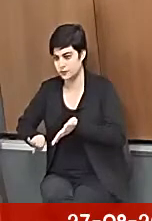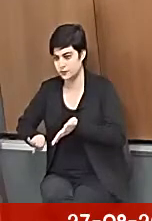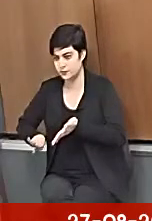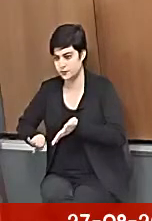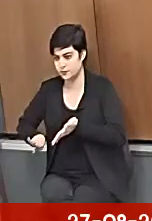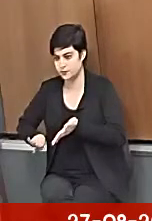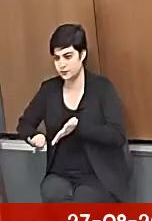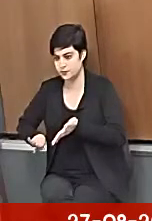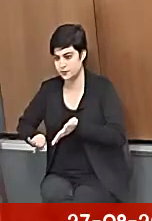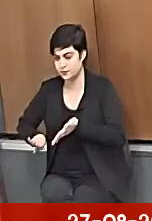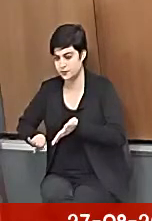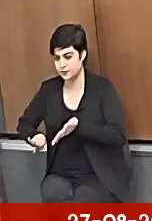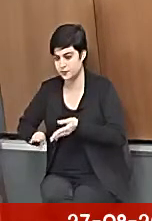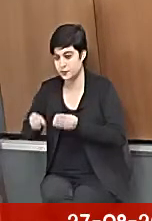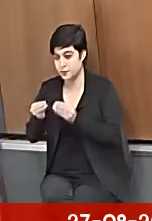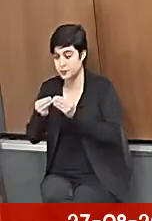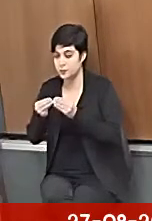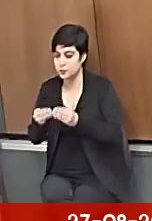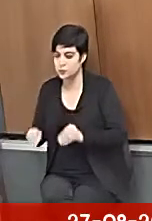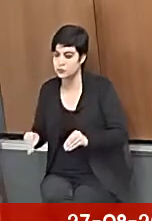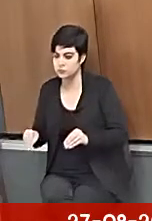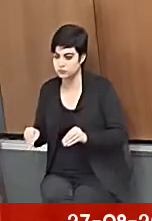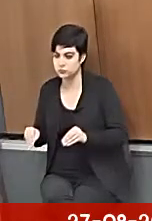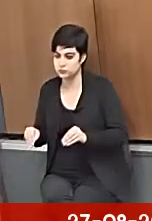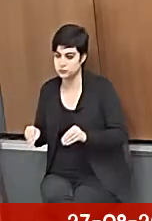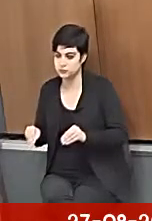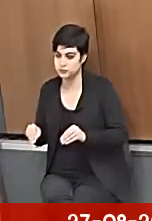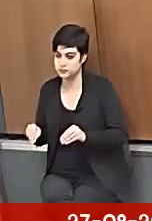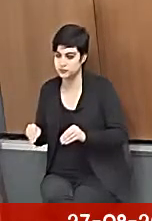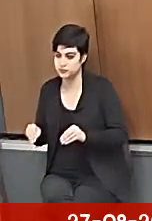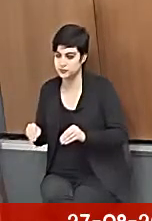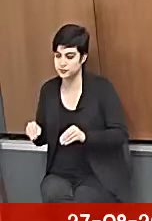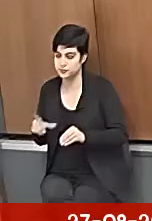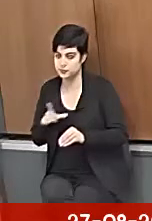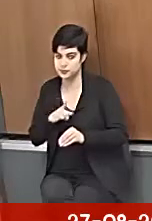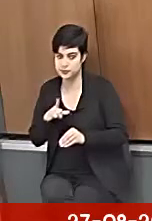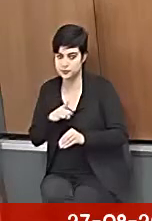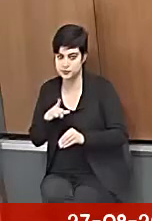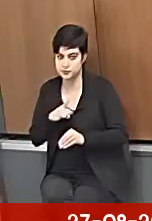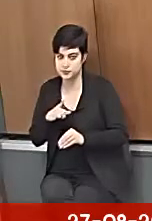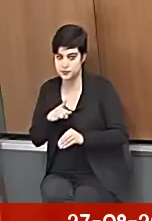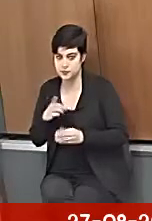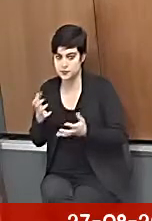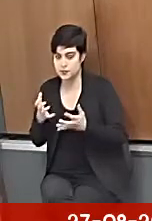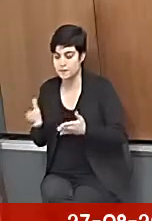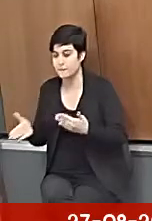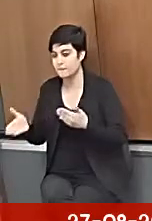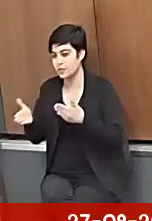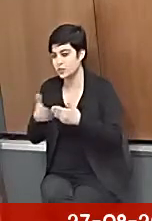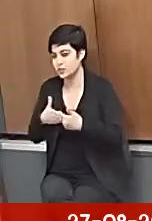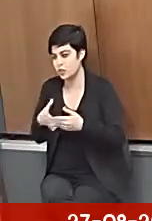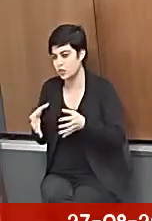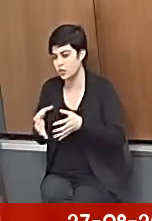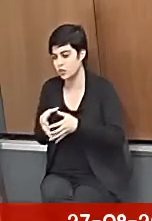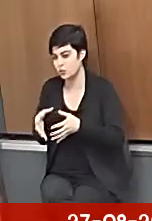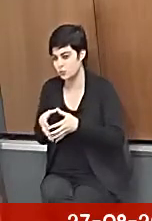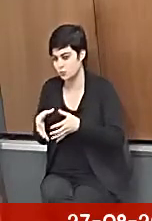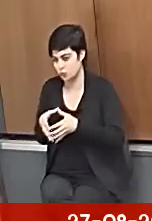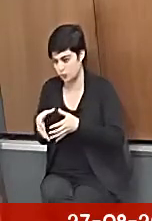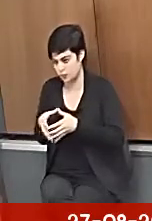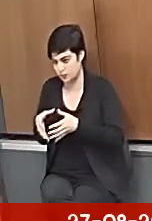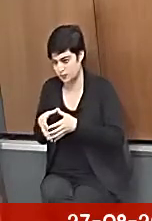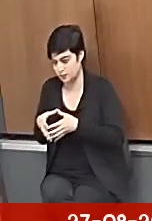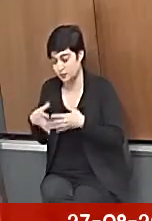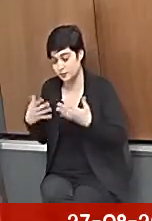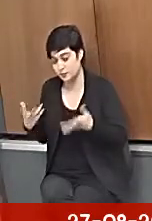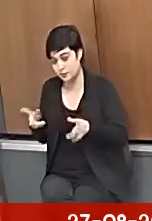turma em geral é fato eu vi esse vídeo o professor